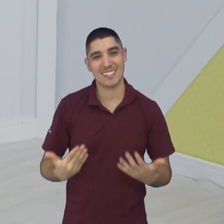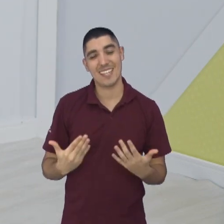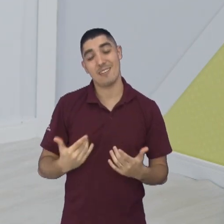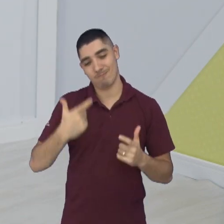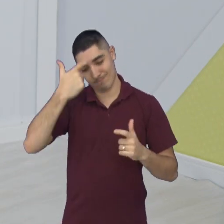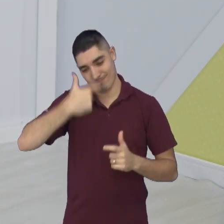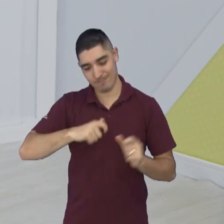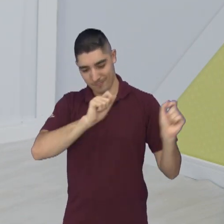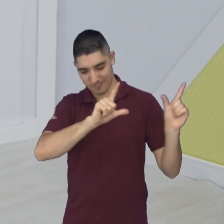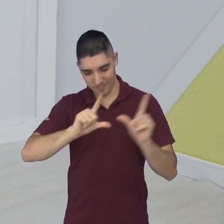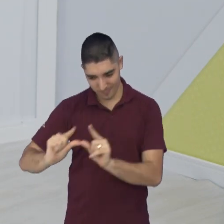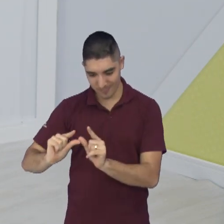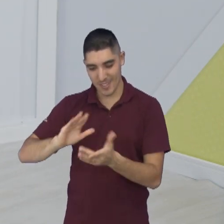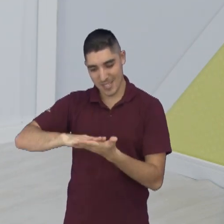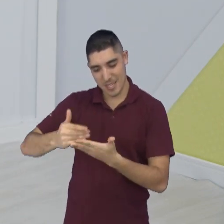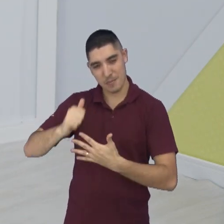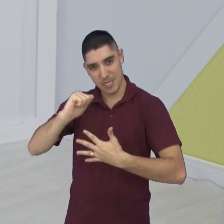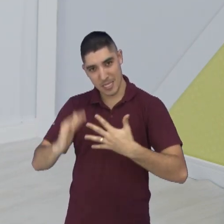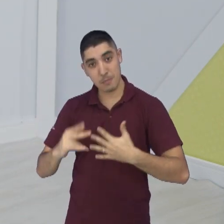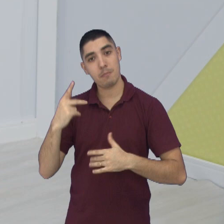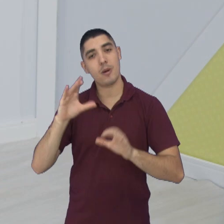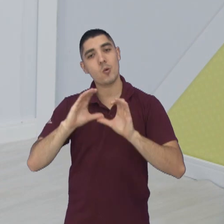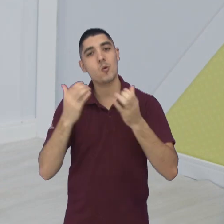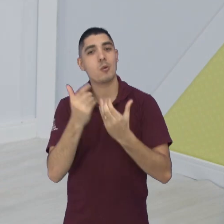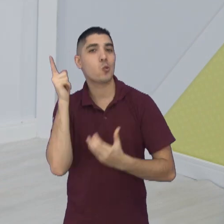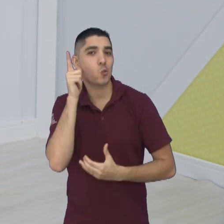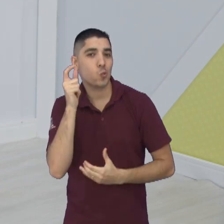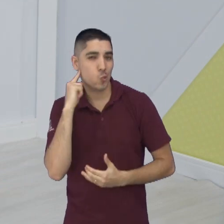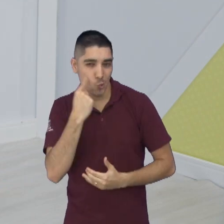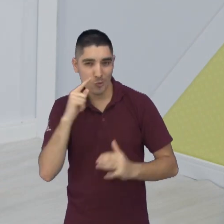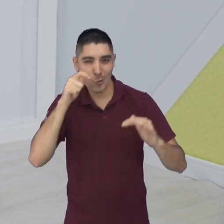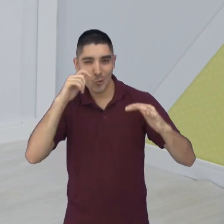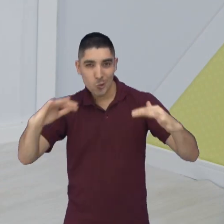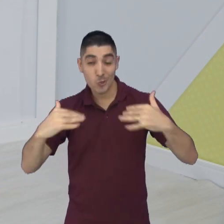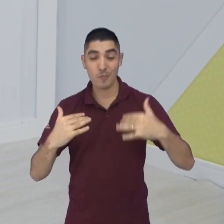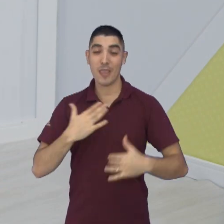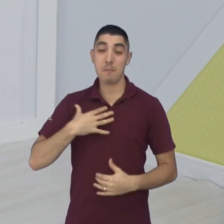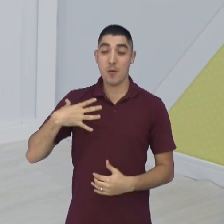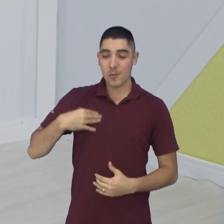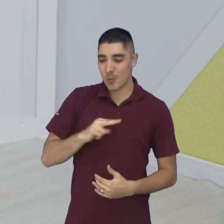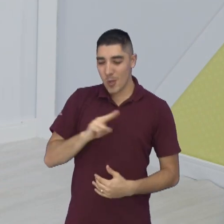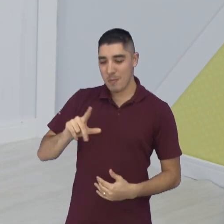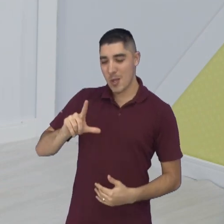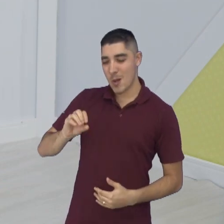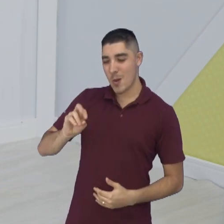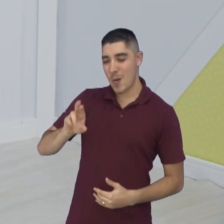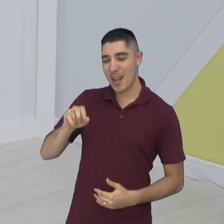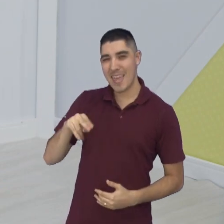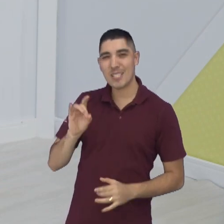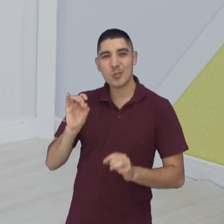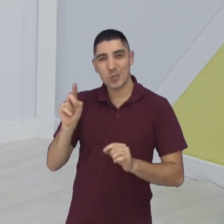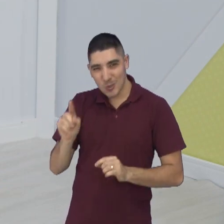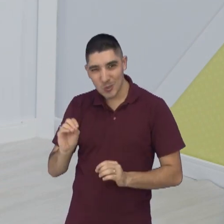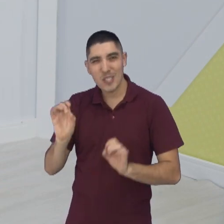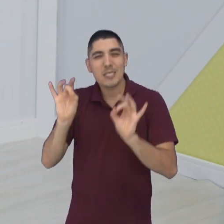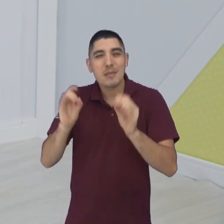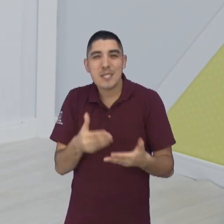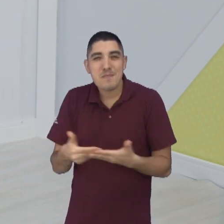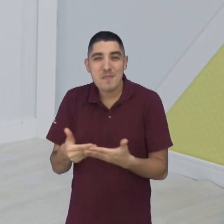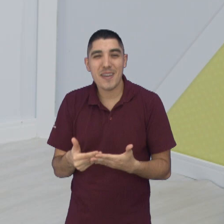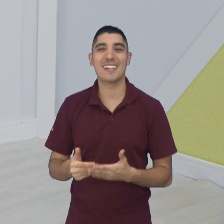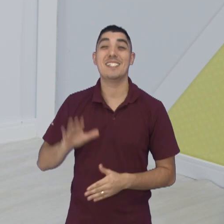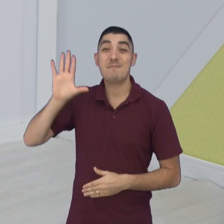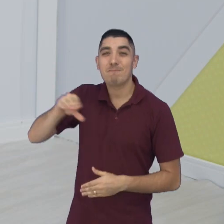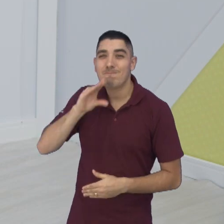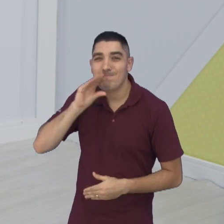levando a informação para a comunidade surda que acompanha o nosso Hora do Esporte. O papai do Lorenzo, o mascotinho do nosso Hora do Esporte. Quieta, Beth! Nós vamos chegando ao